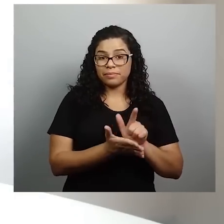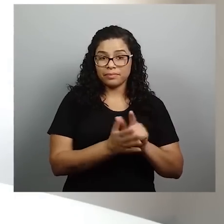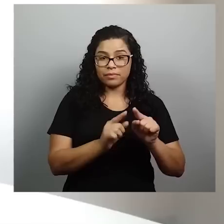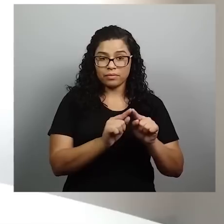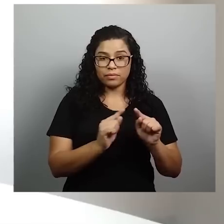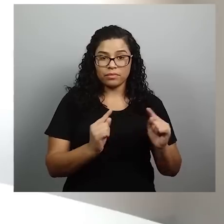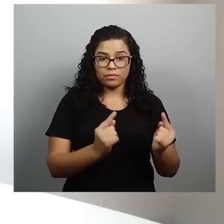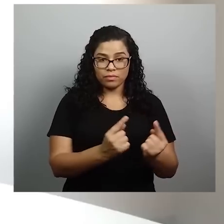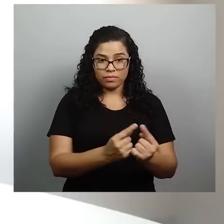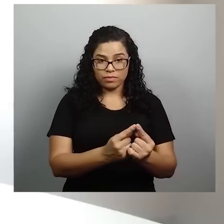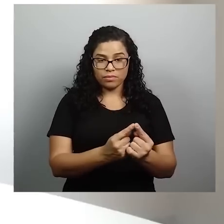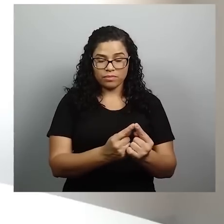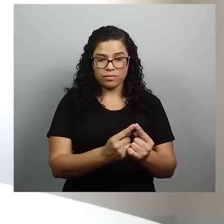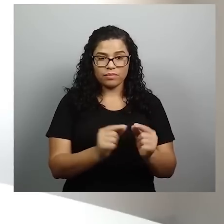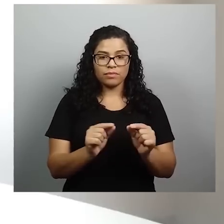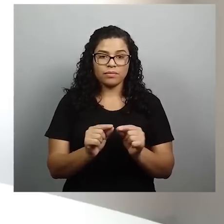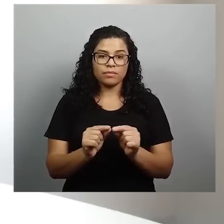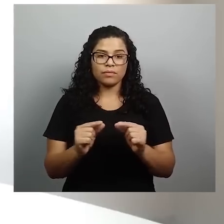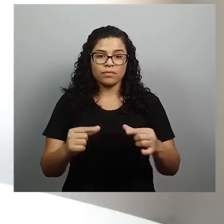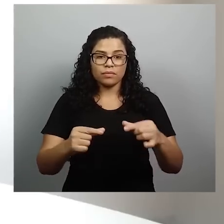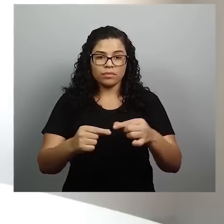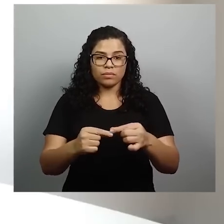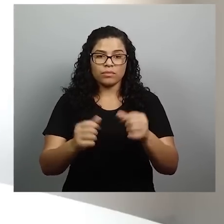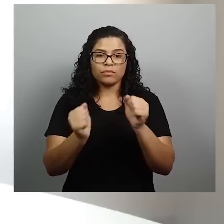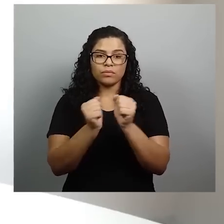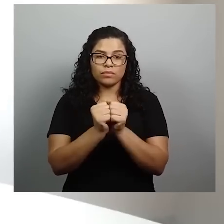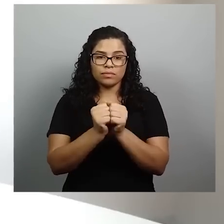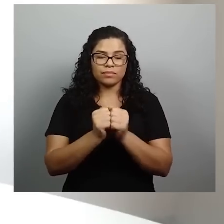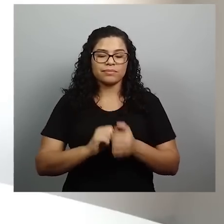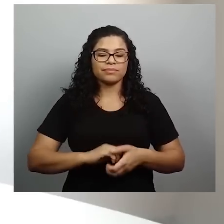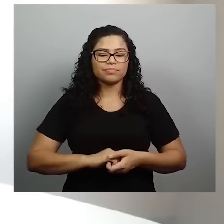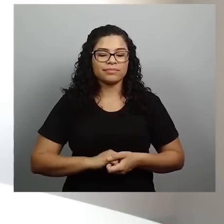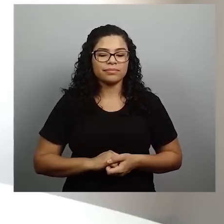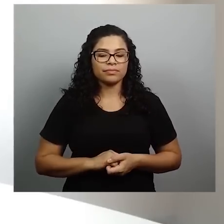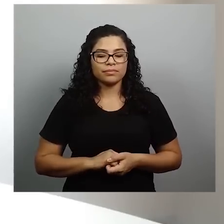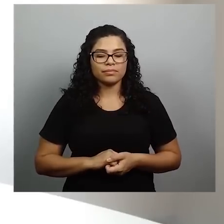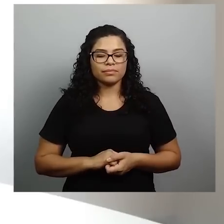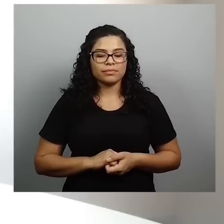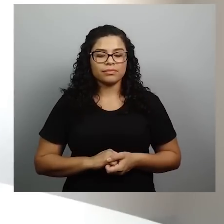o papel, esse rolinho de papel no canudo.